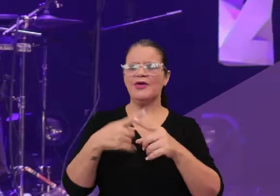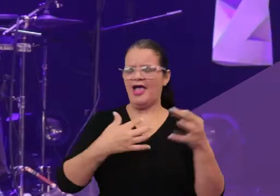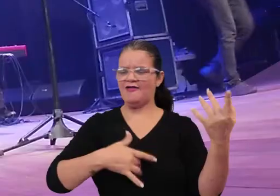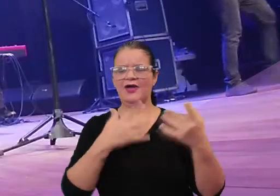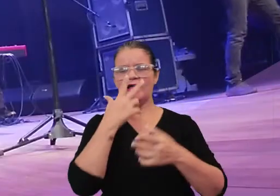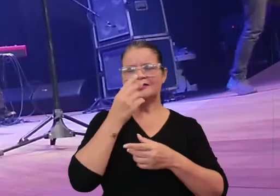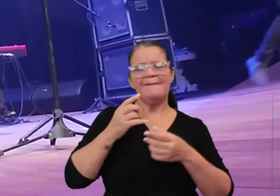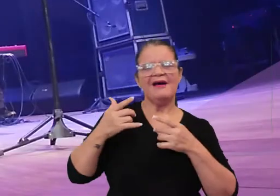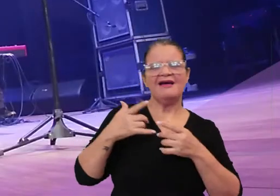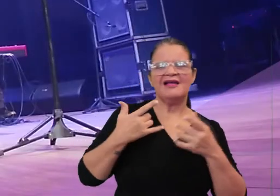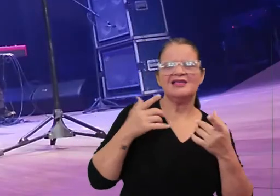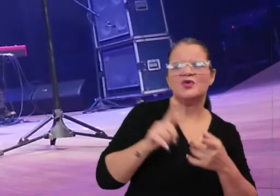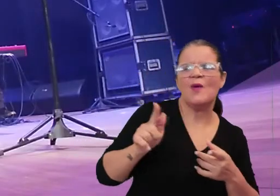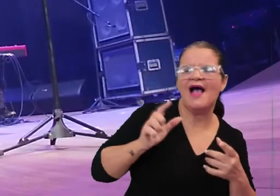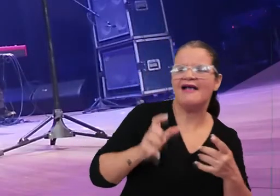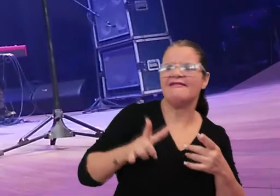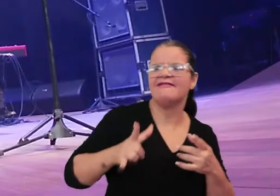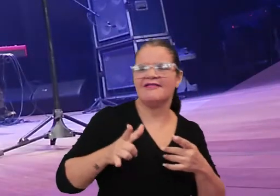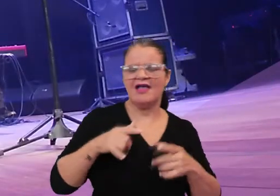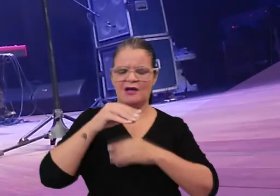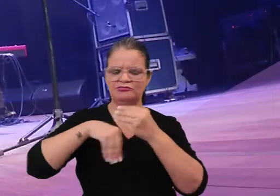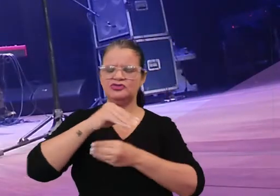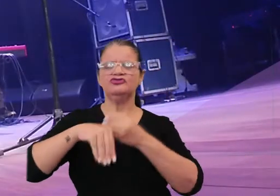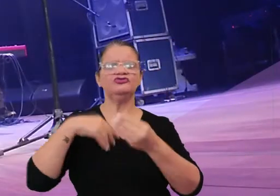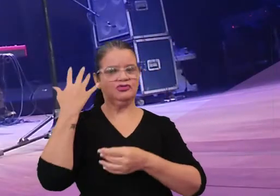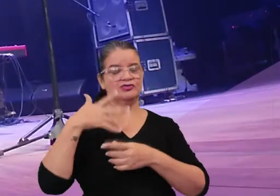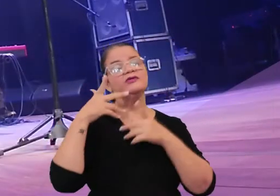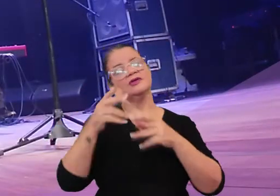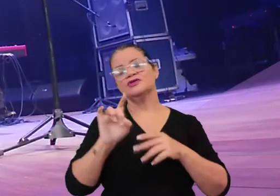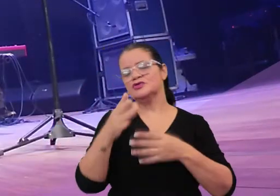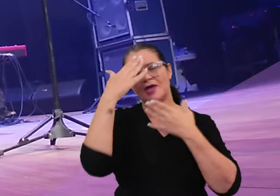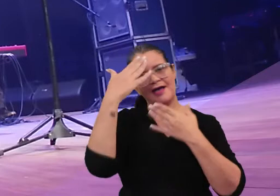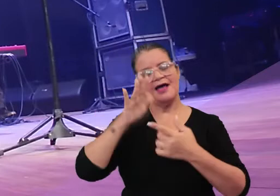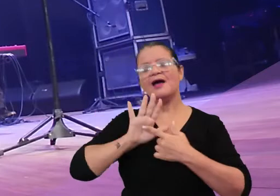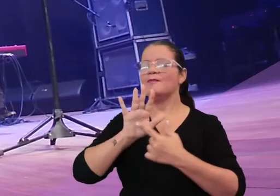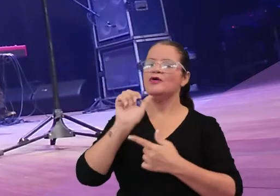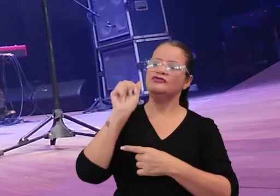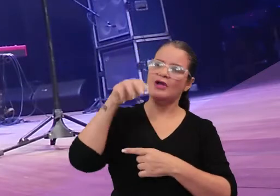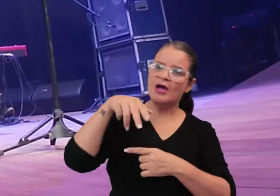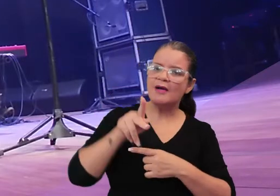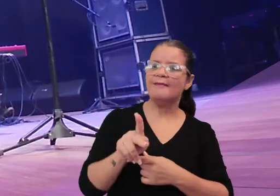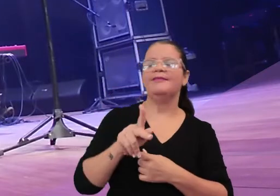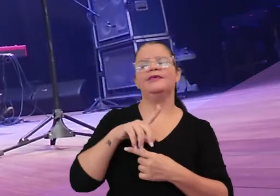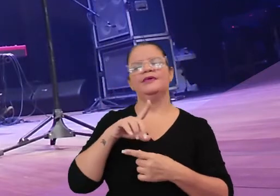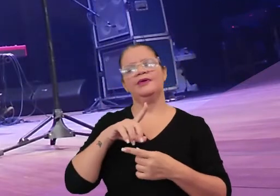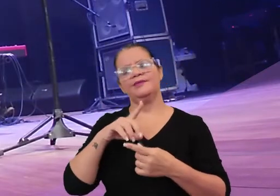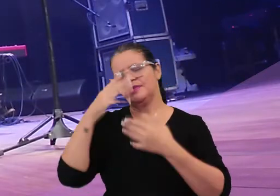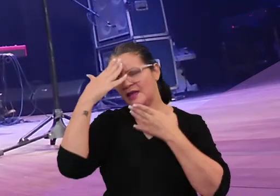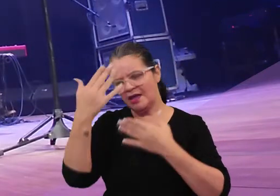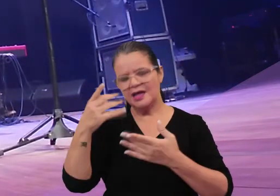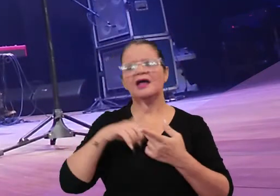de sons. E é isso. Só gratidão à Mostra AMP. Gratidão no verso, gratidão aos